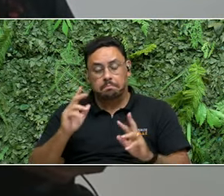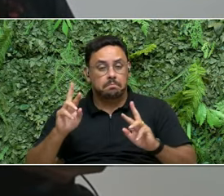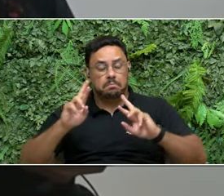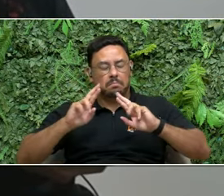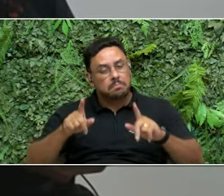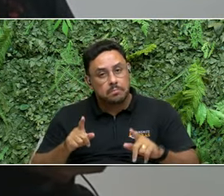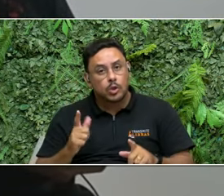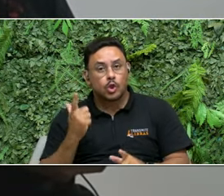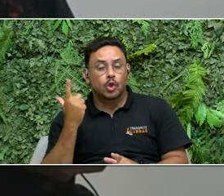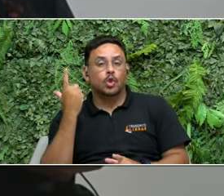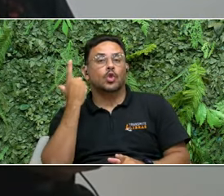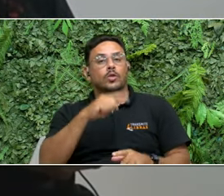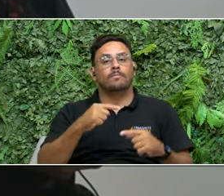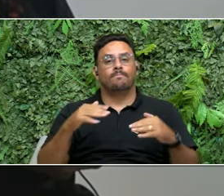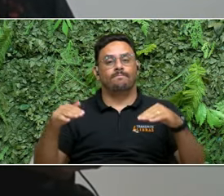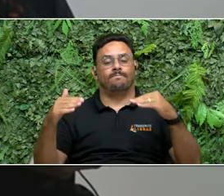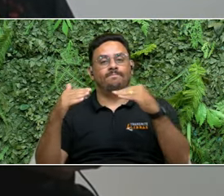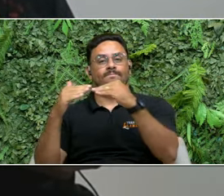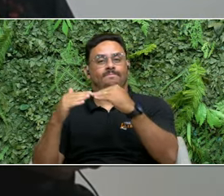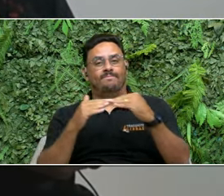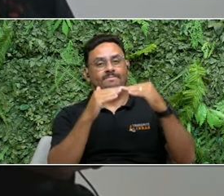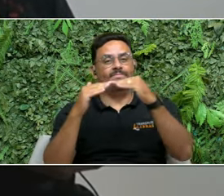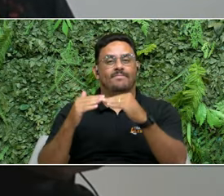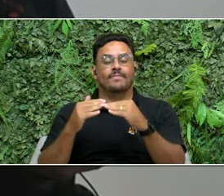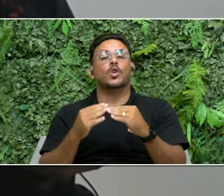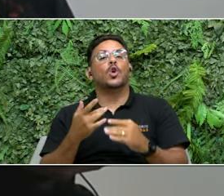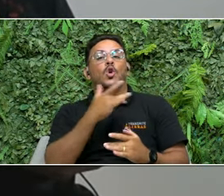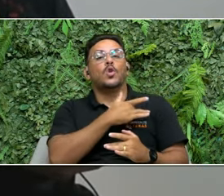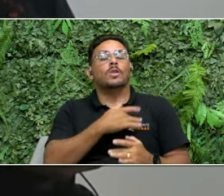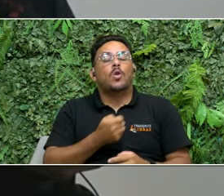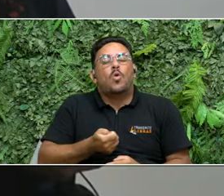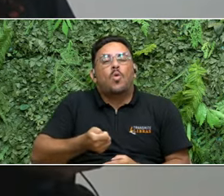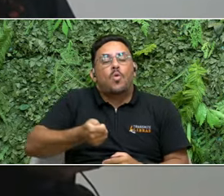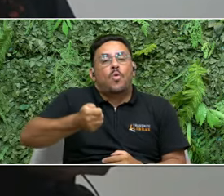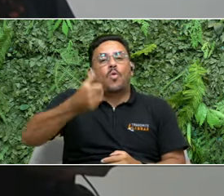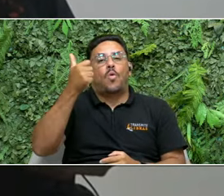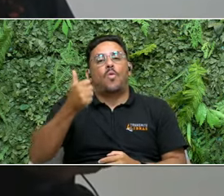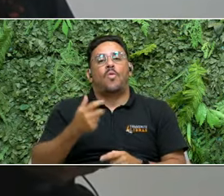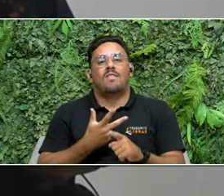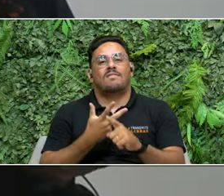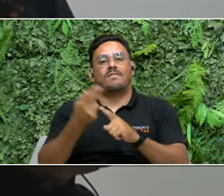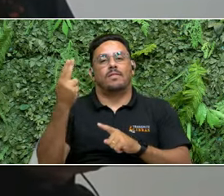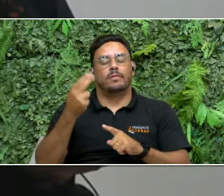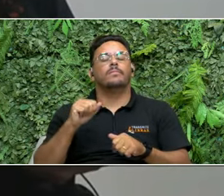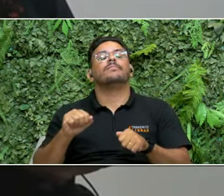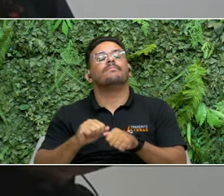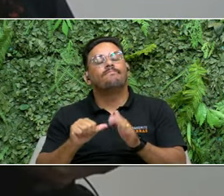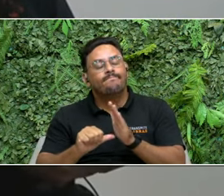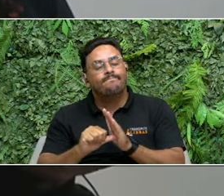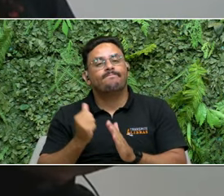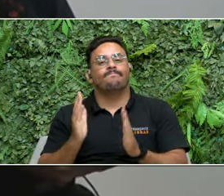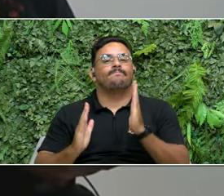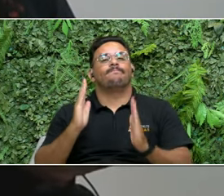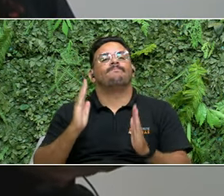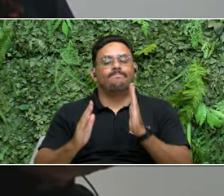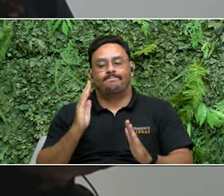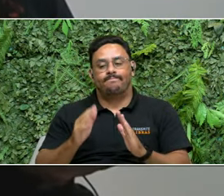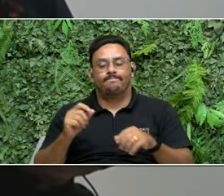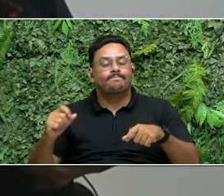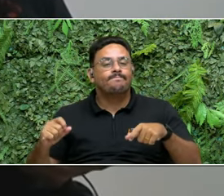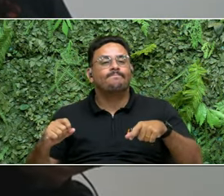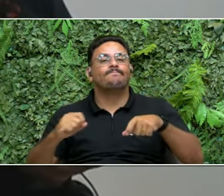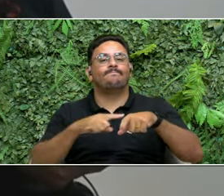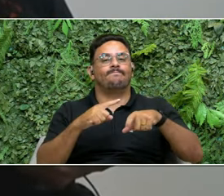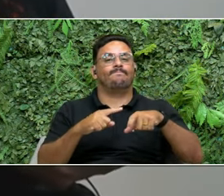totalmente diferente conseguiu empatar e é um resultado certo ponto aí o Cruzeiro Teve até chance para virar né Sim a gente fez um primeiro tempo muito ruim como eu disse a gente